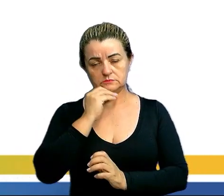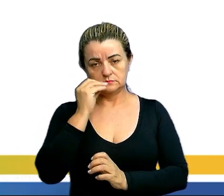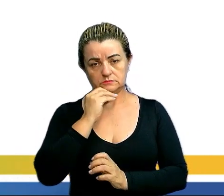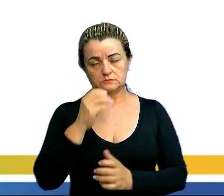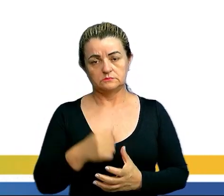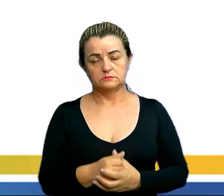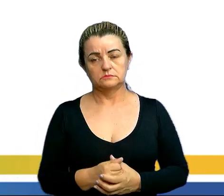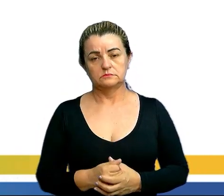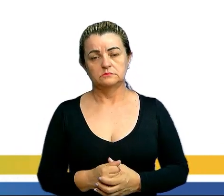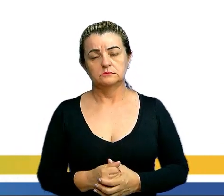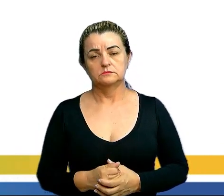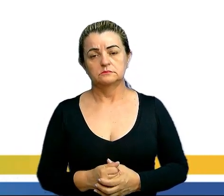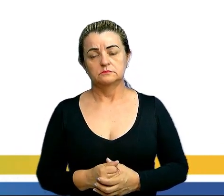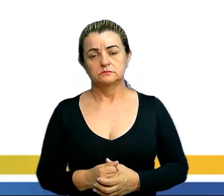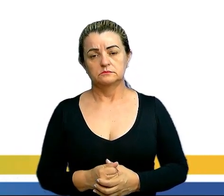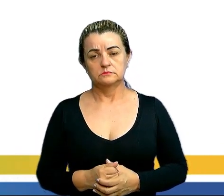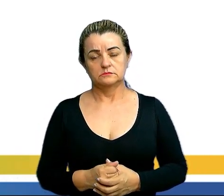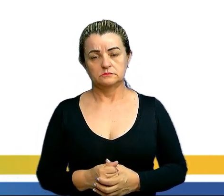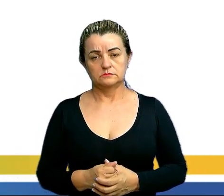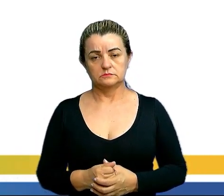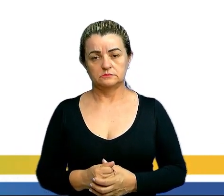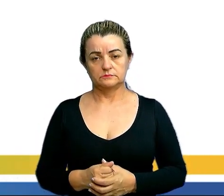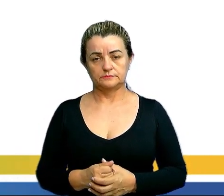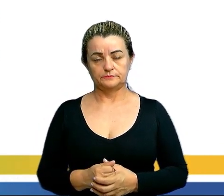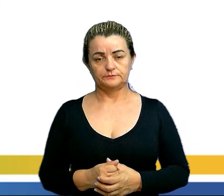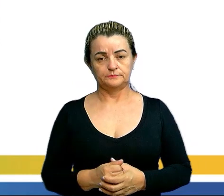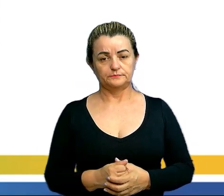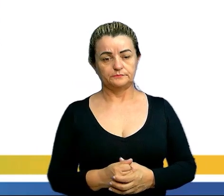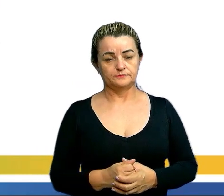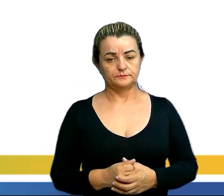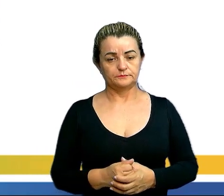fragilizadas ao mínimo, ao básico.